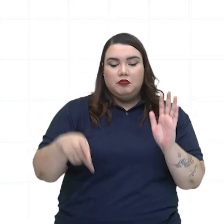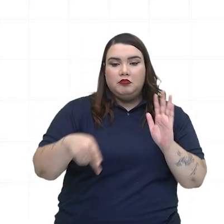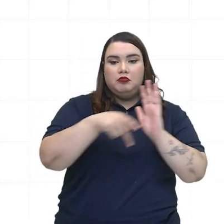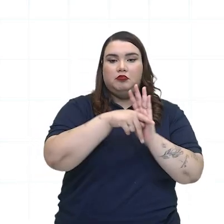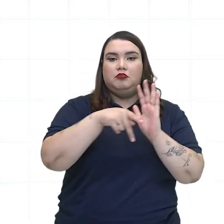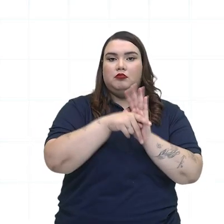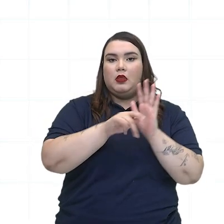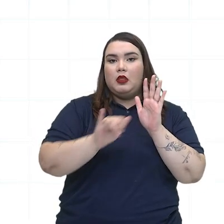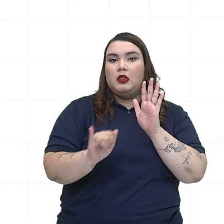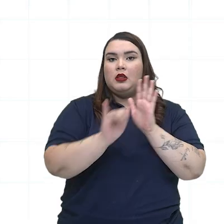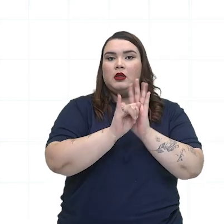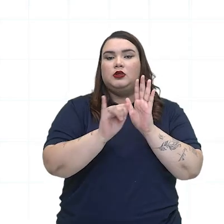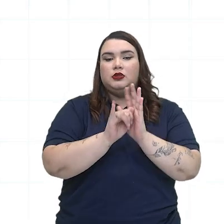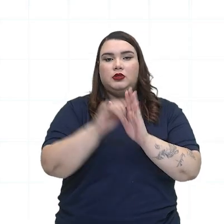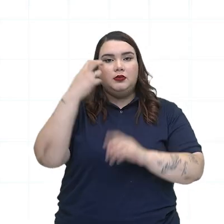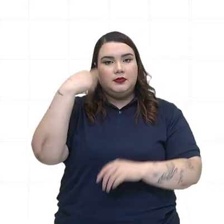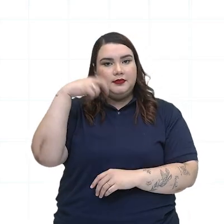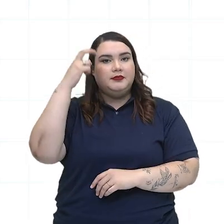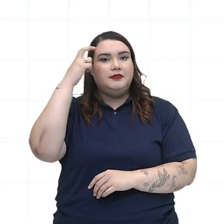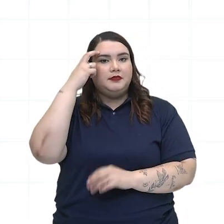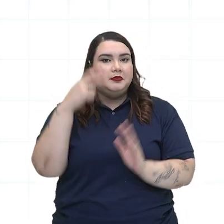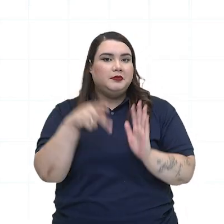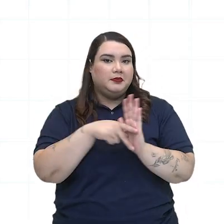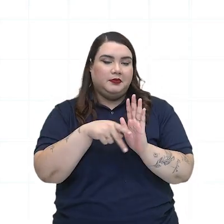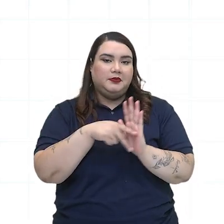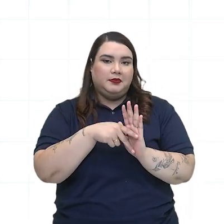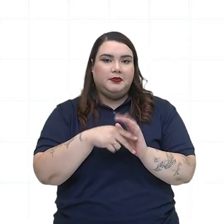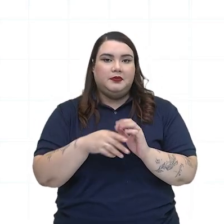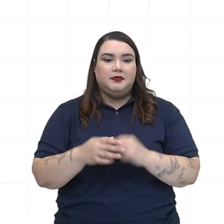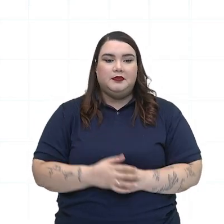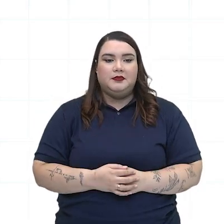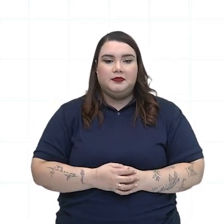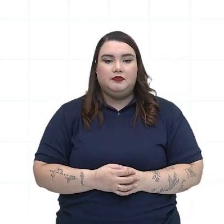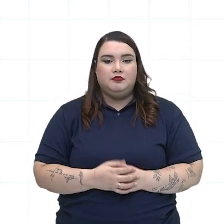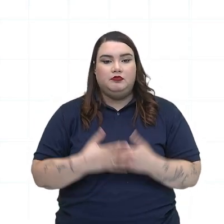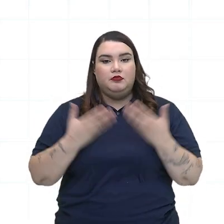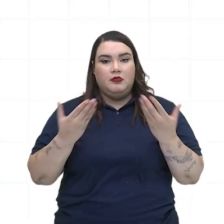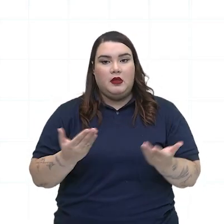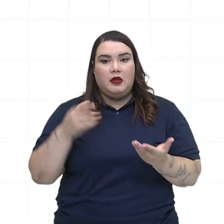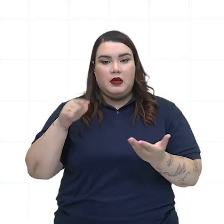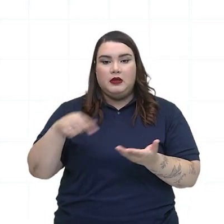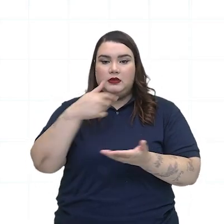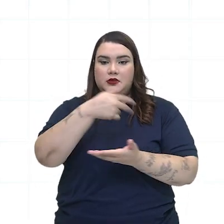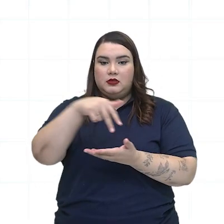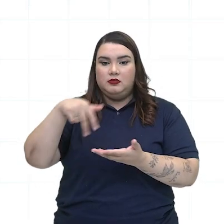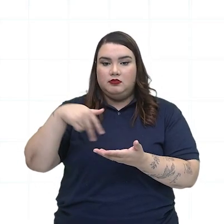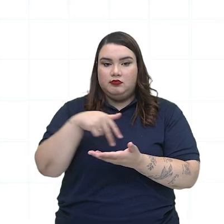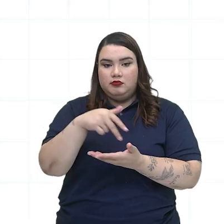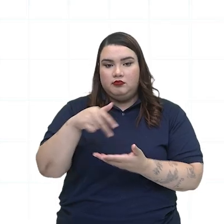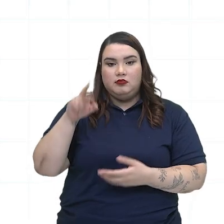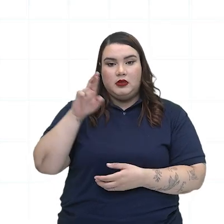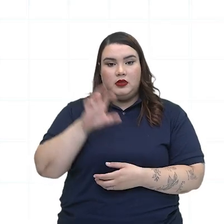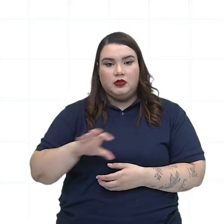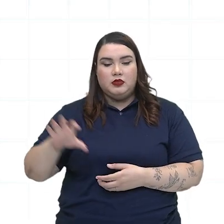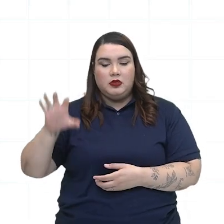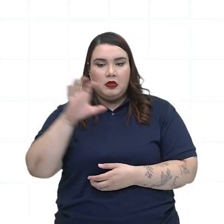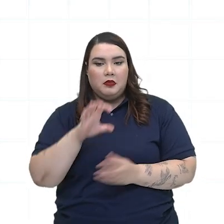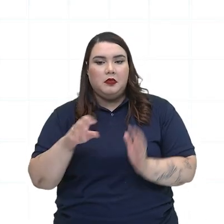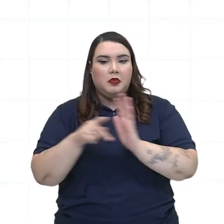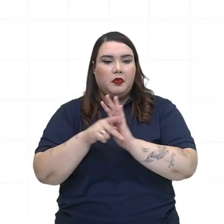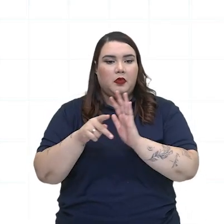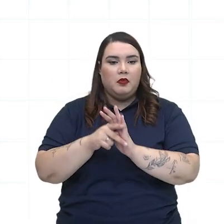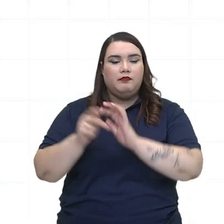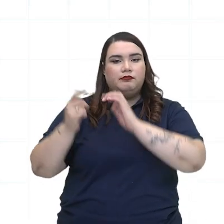pertencimento e determinada identidade cultural. Por meio das danças regionais ou danças populares, as tradições